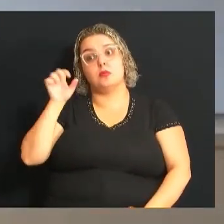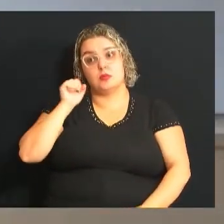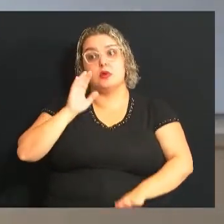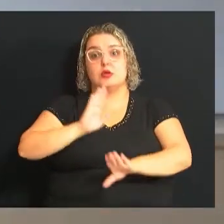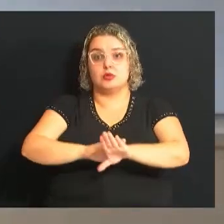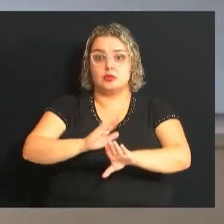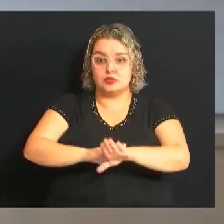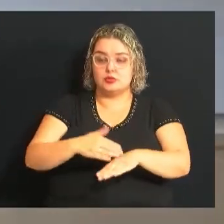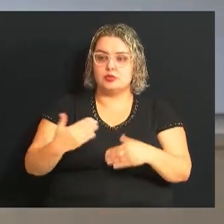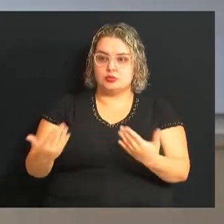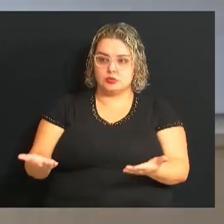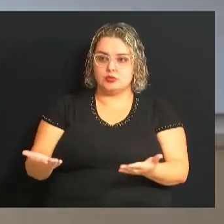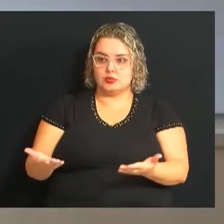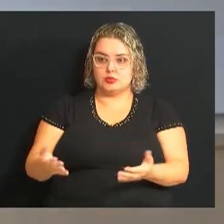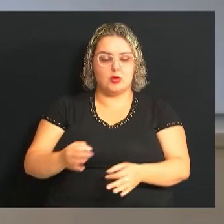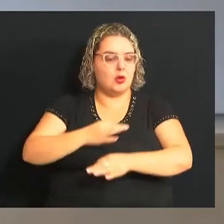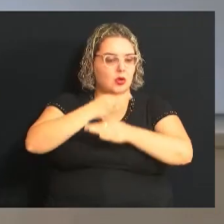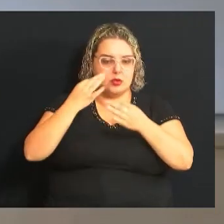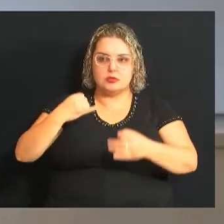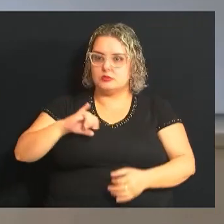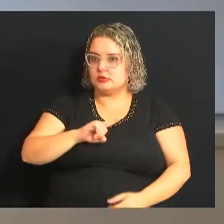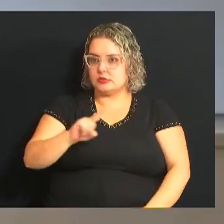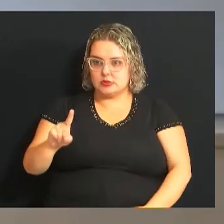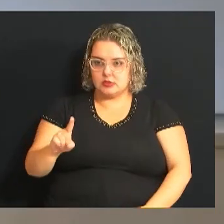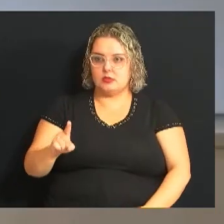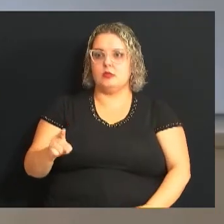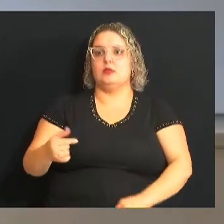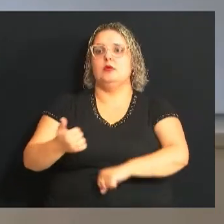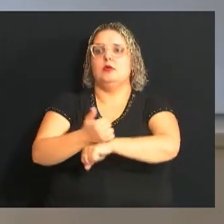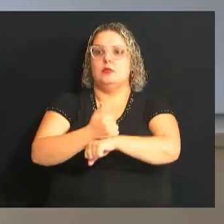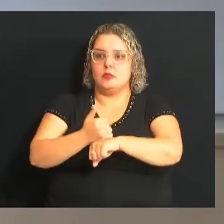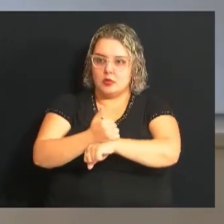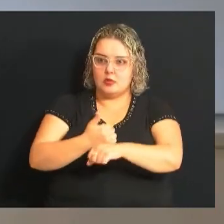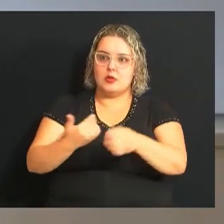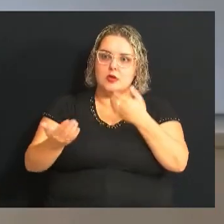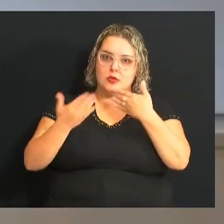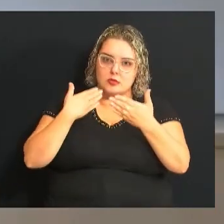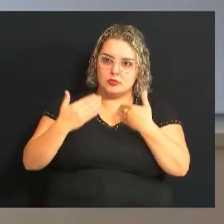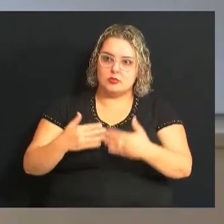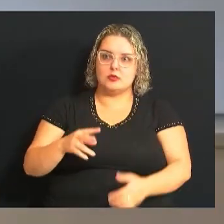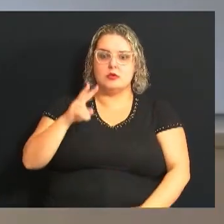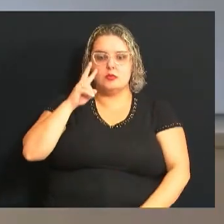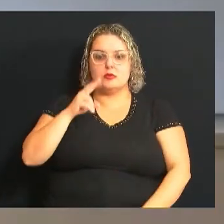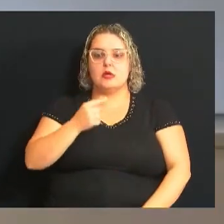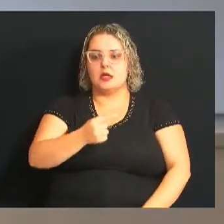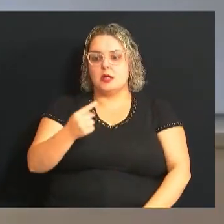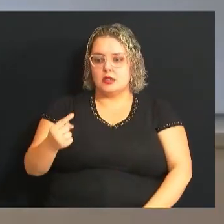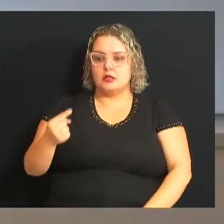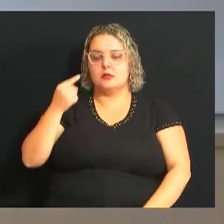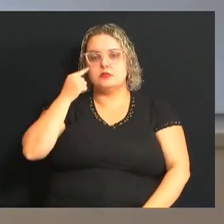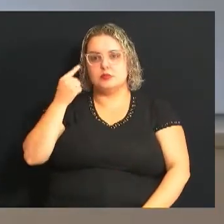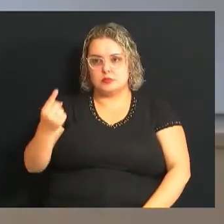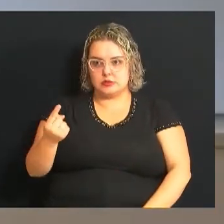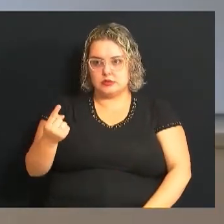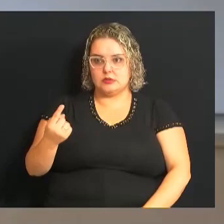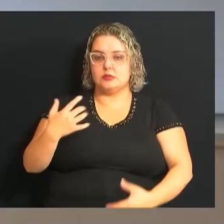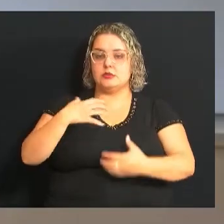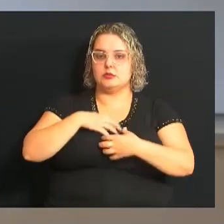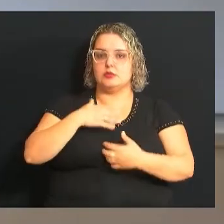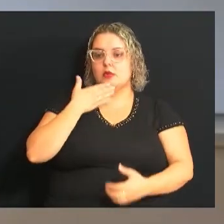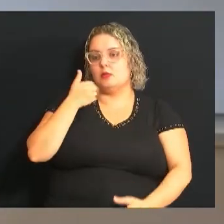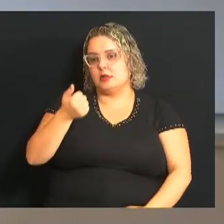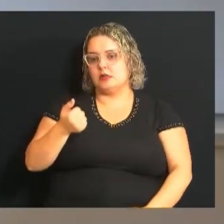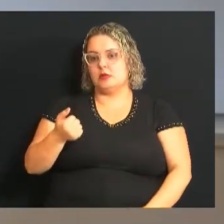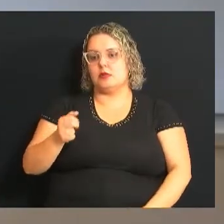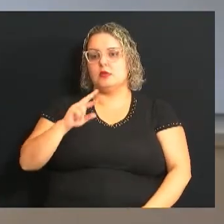chama, ótimo. Se não, trazer um profissional para ajudar nessa conversa e ver o que cada um está pensando, o que cada um está sentindo e qual a melhor solução.